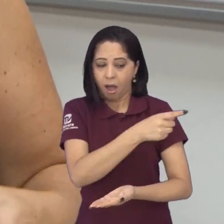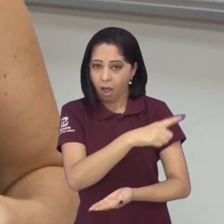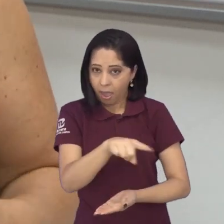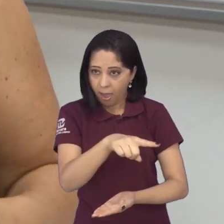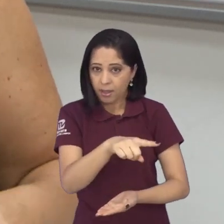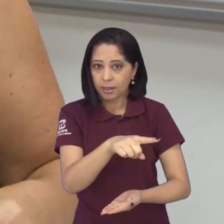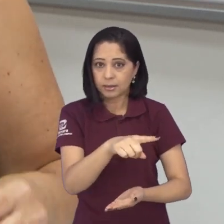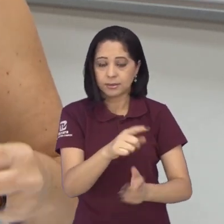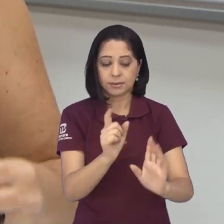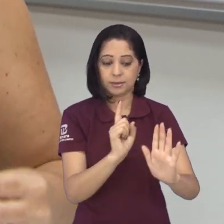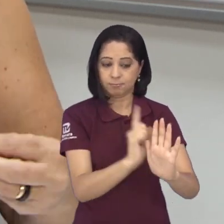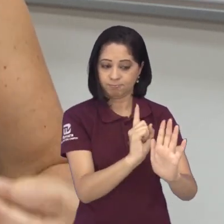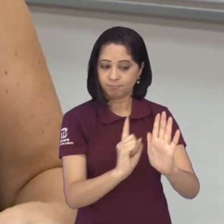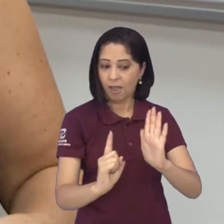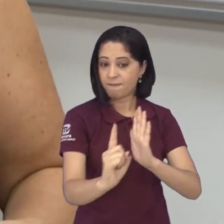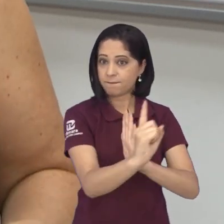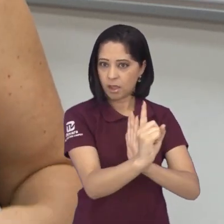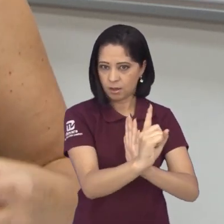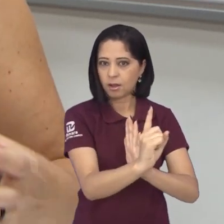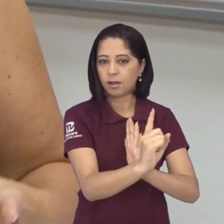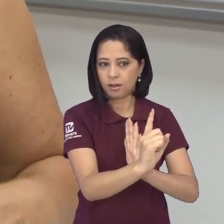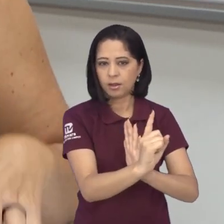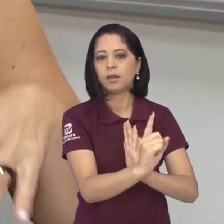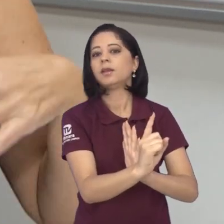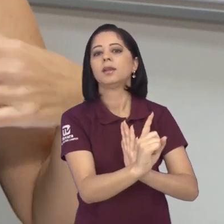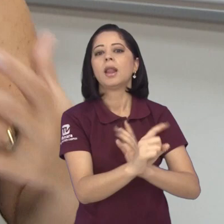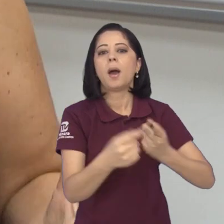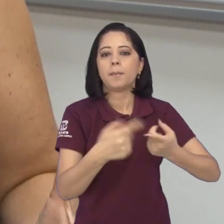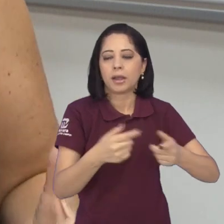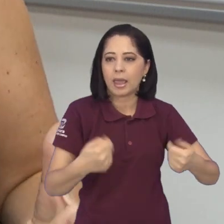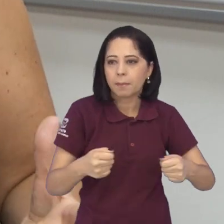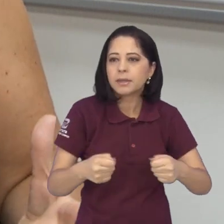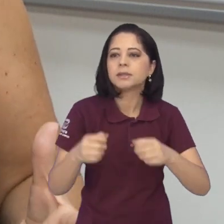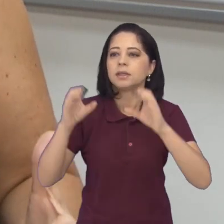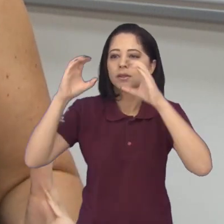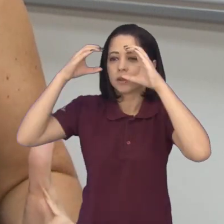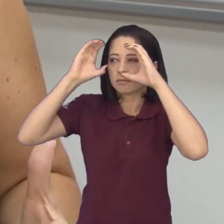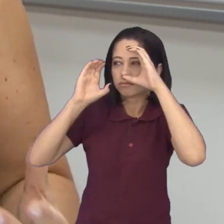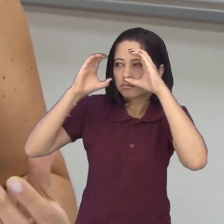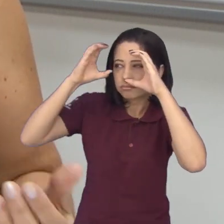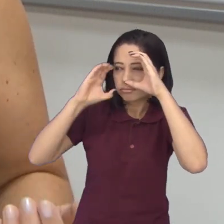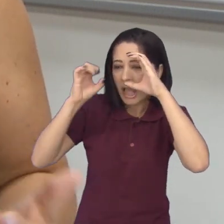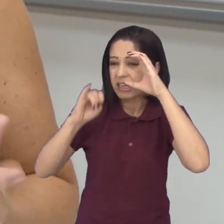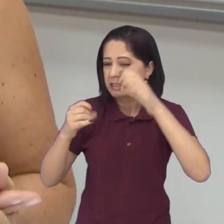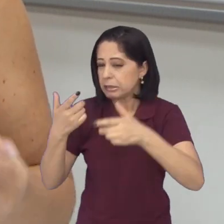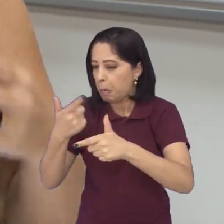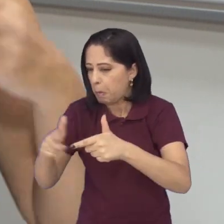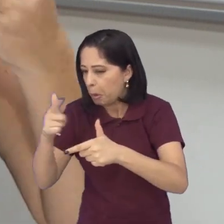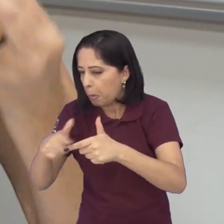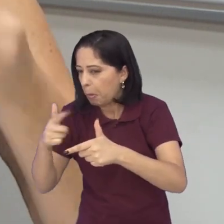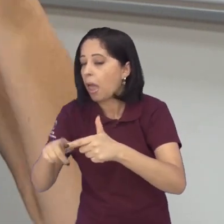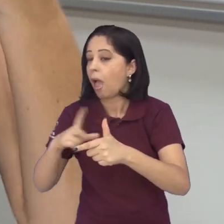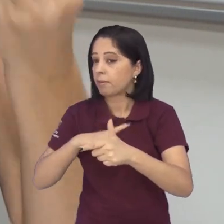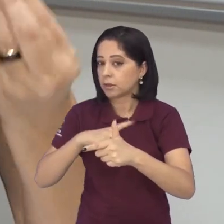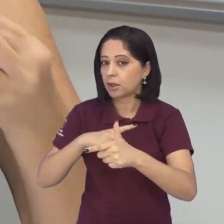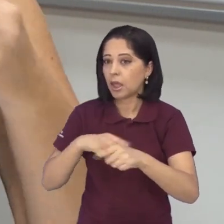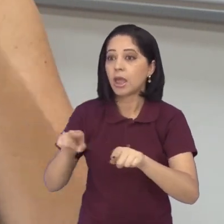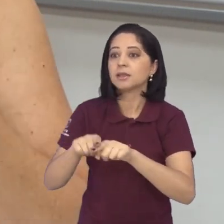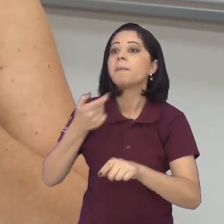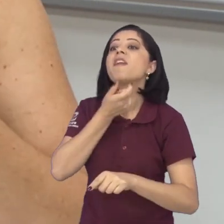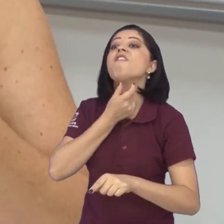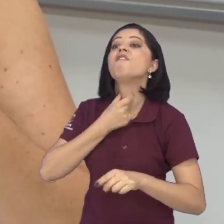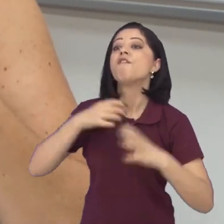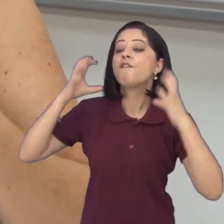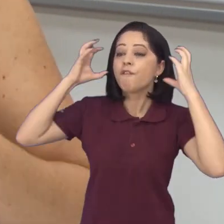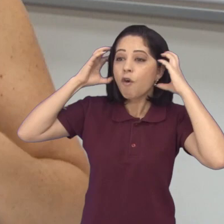ensino fundamental, elas tenham prioridade para passar tanto no oftalmo, para ver o olho, a vista,